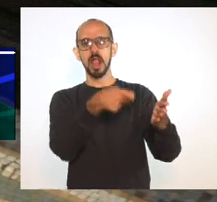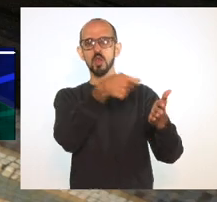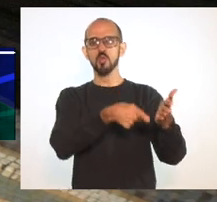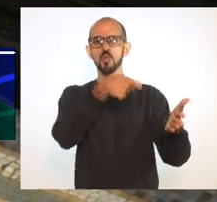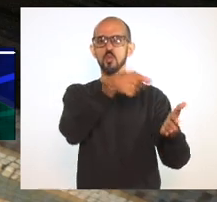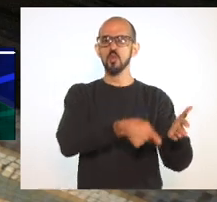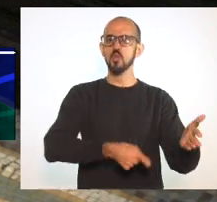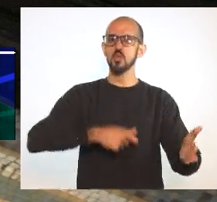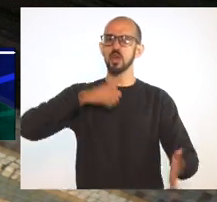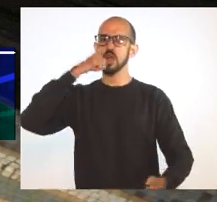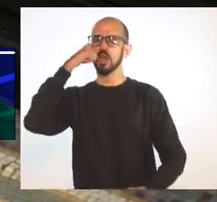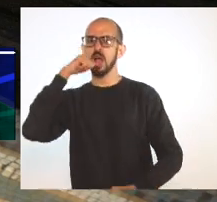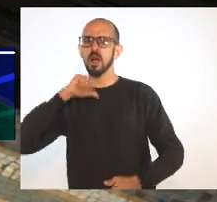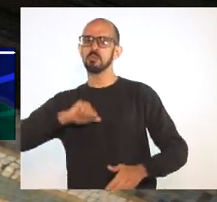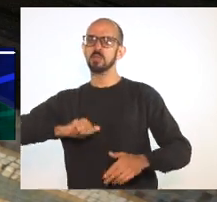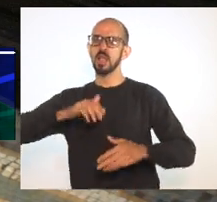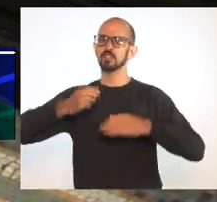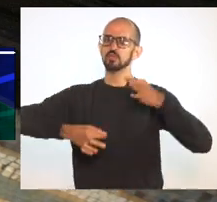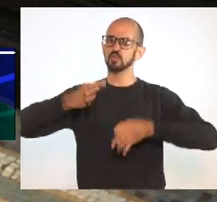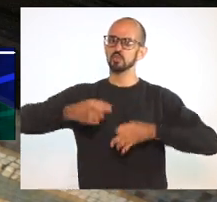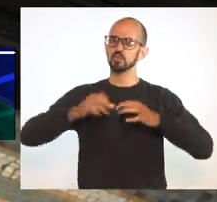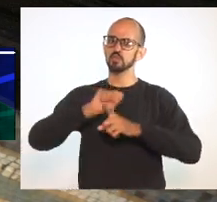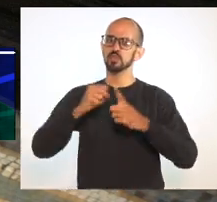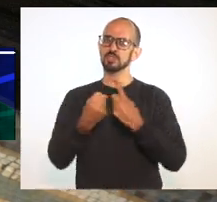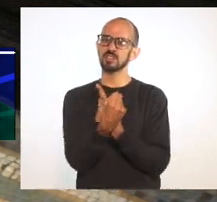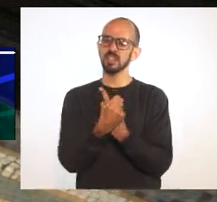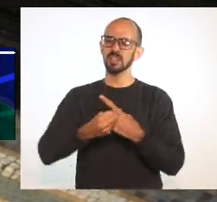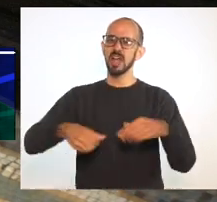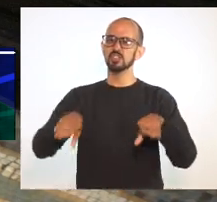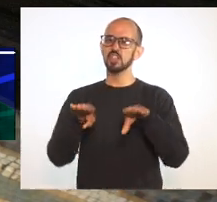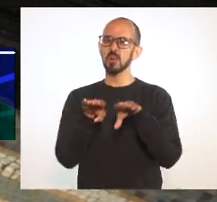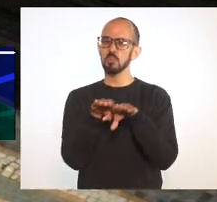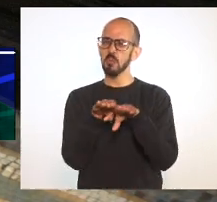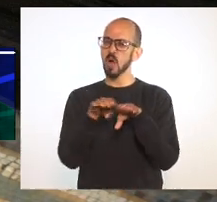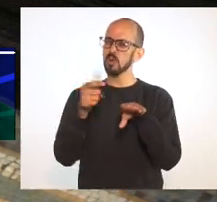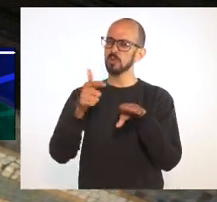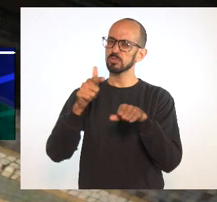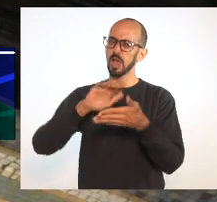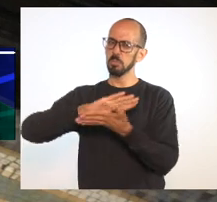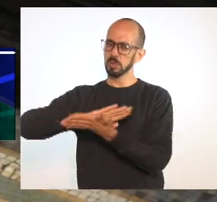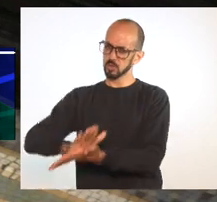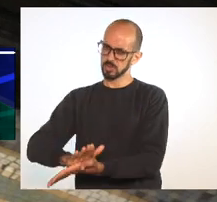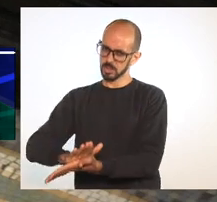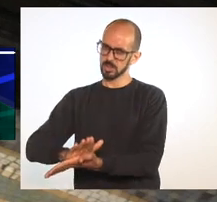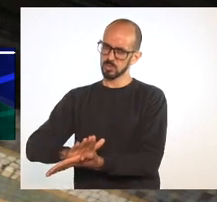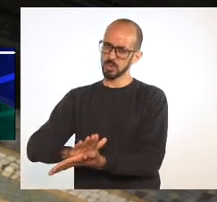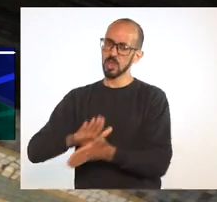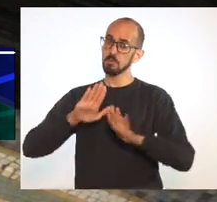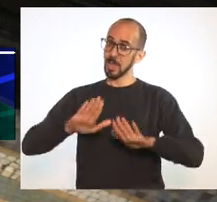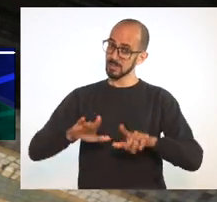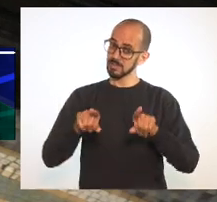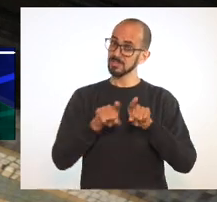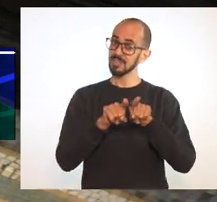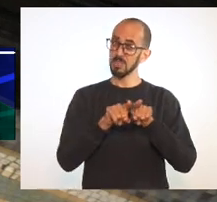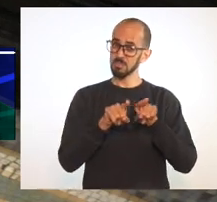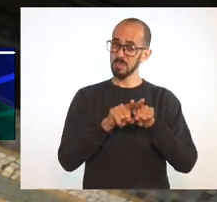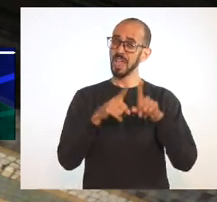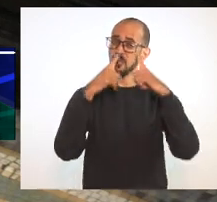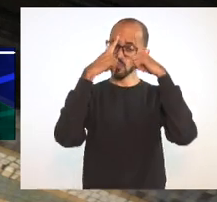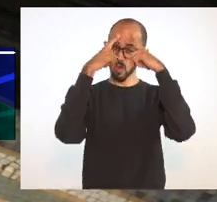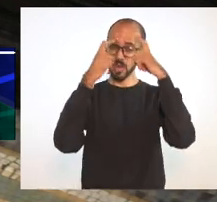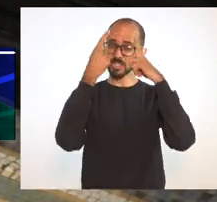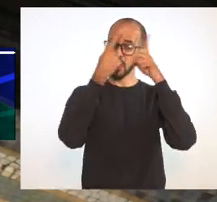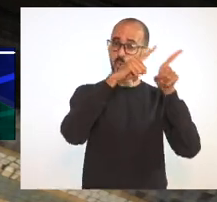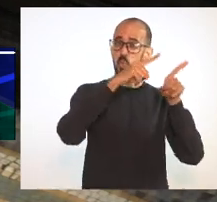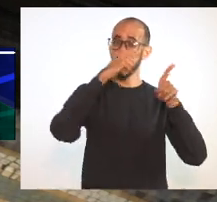por uma sociedade mais justa, igualitária e sem preconceito. Por outro lado, a violência contra a